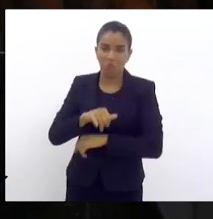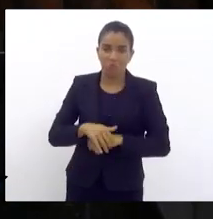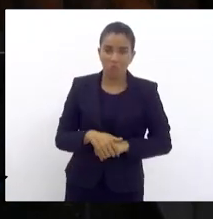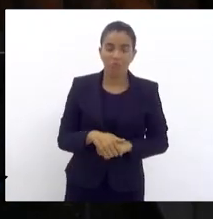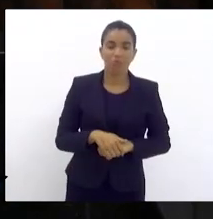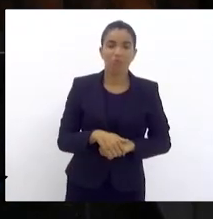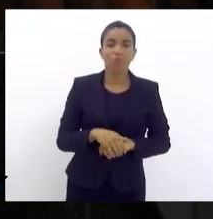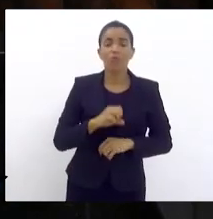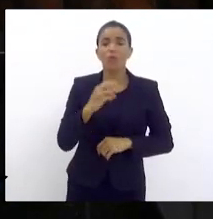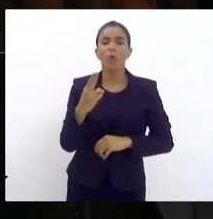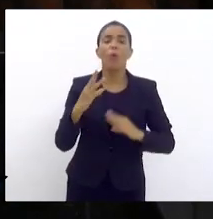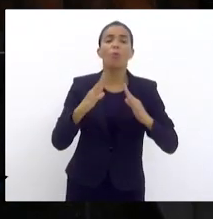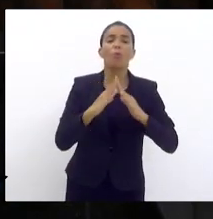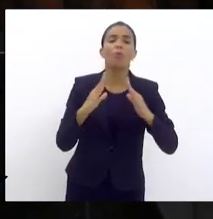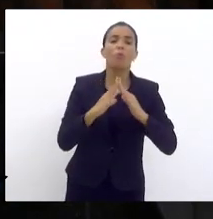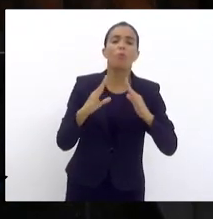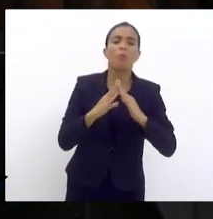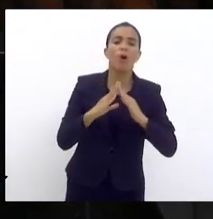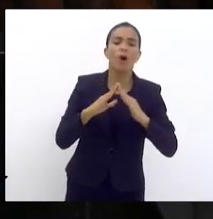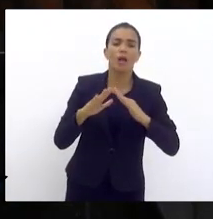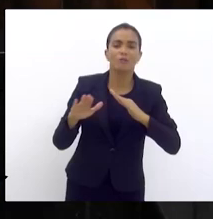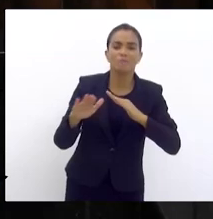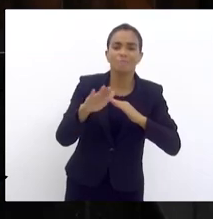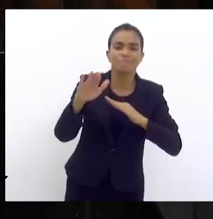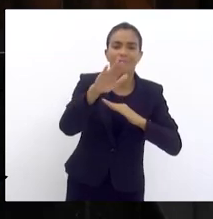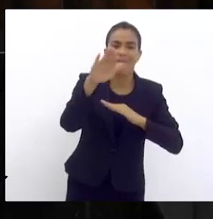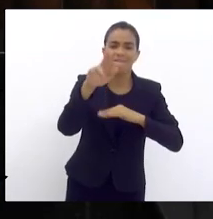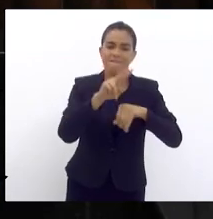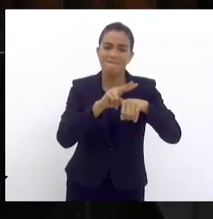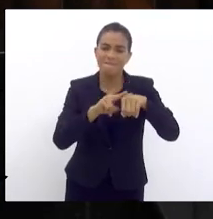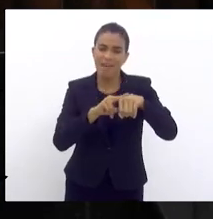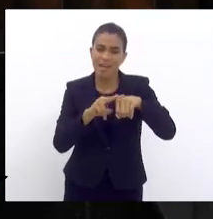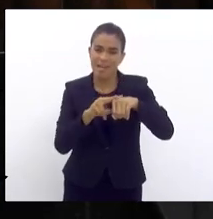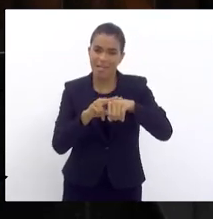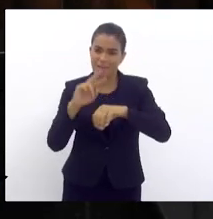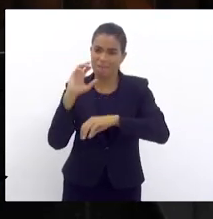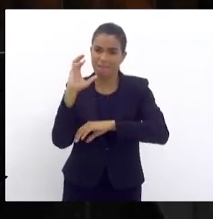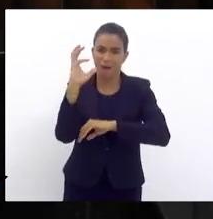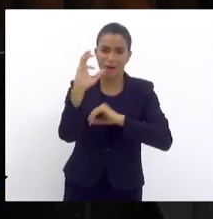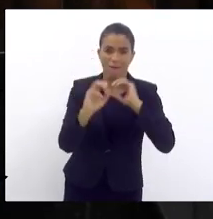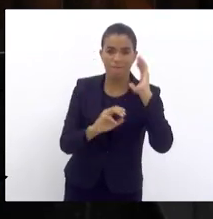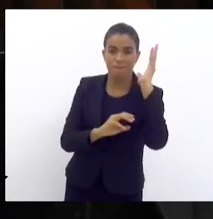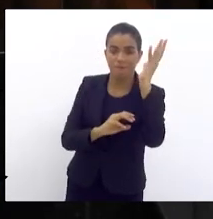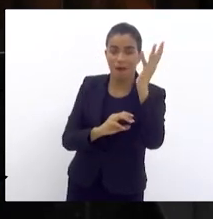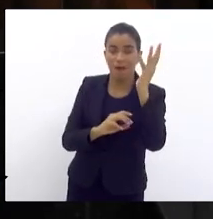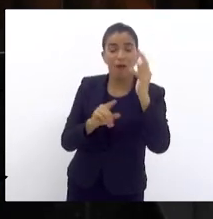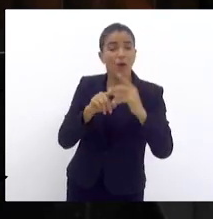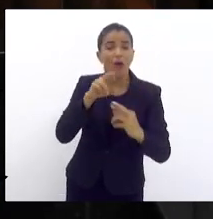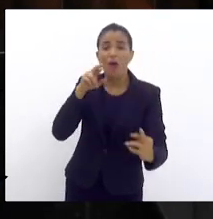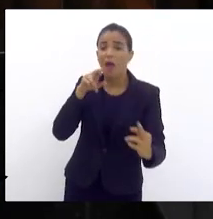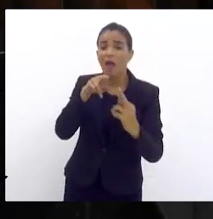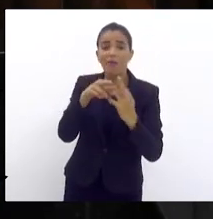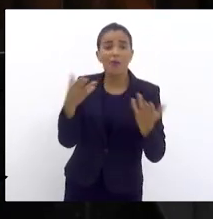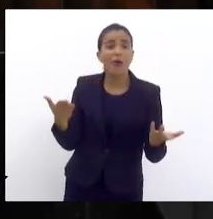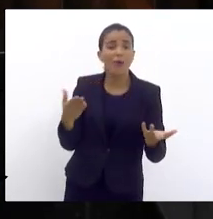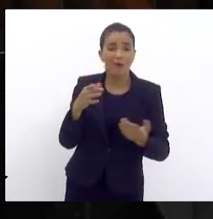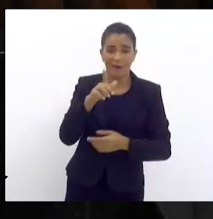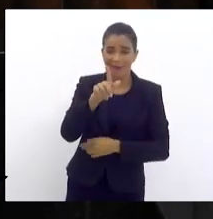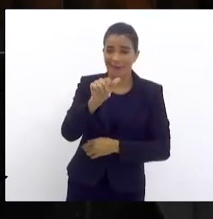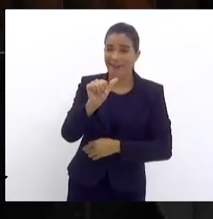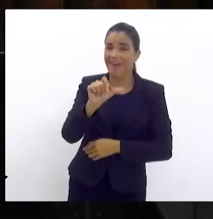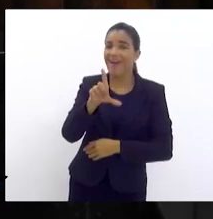quem mora na costa verde o aeroporto de referência o Aeroporto Internacional do Galeão